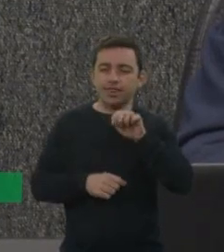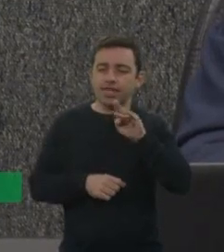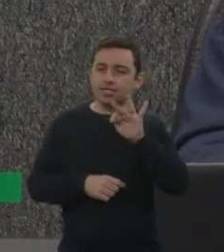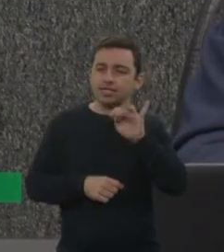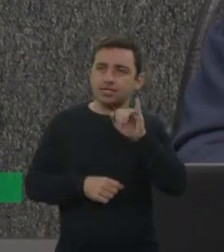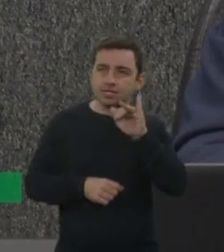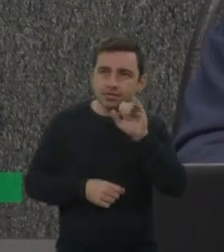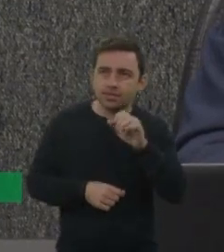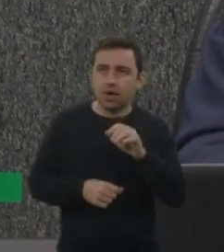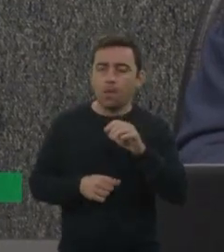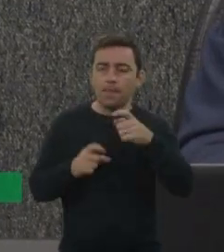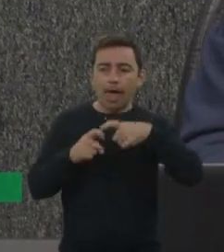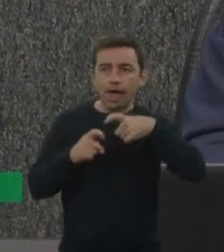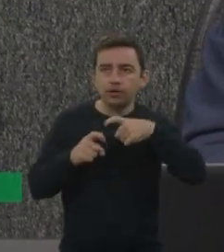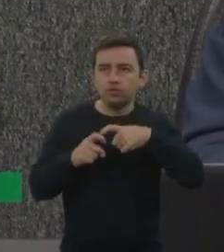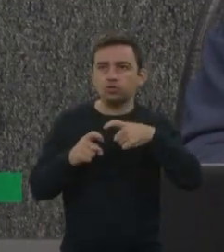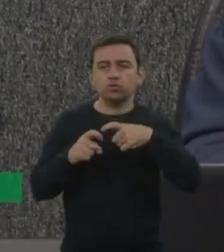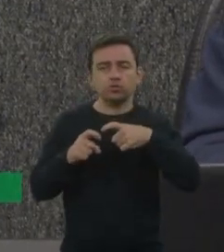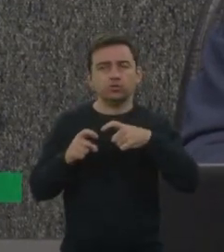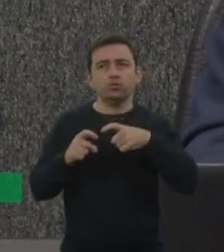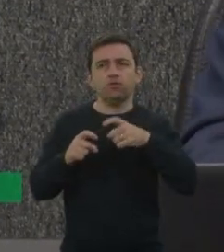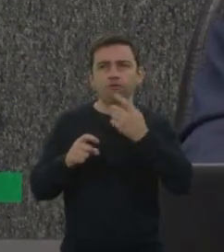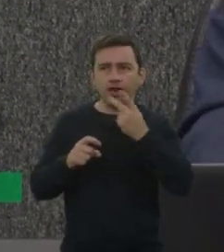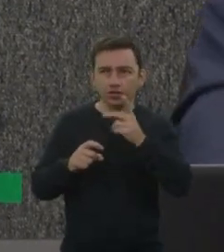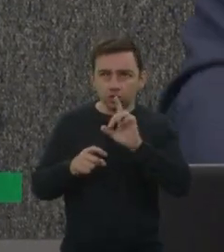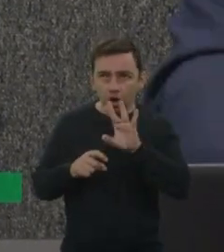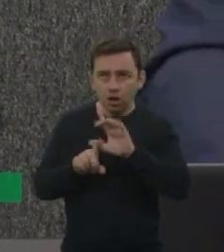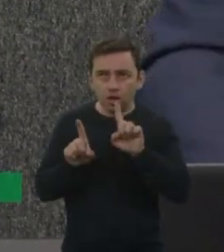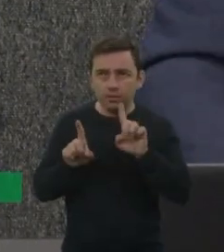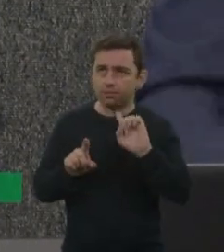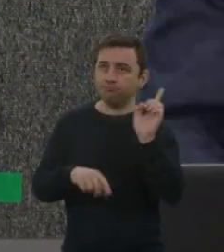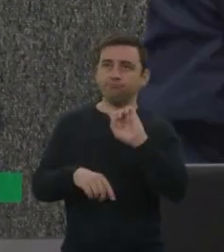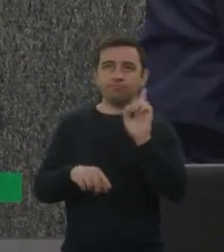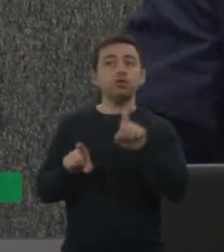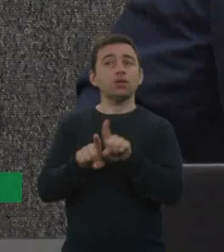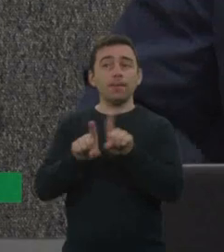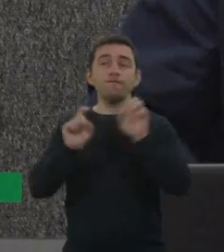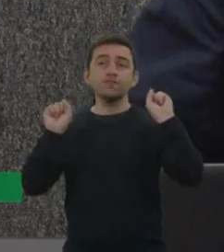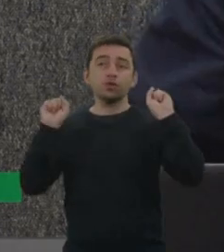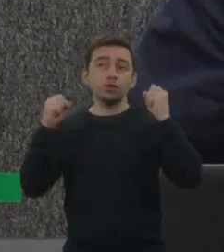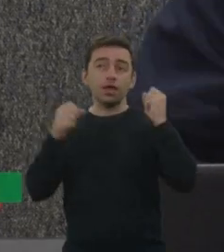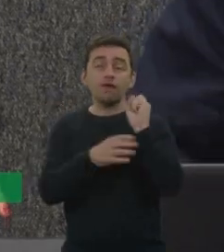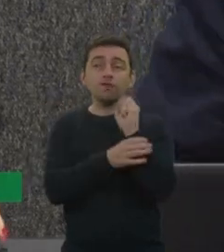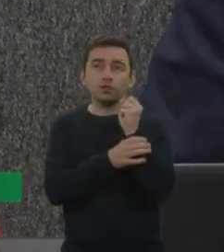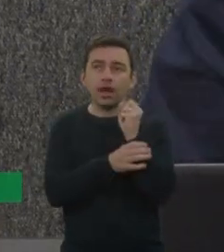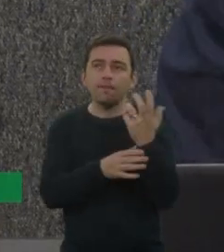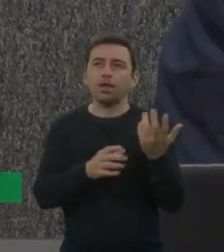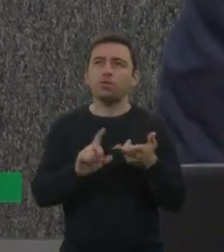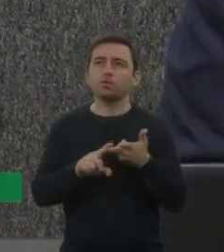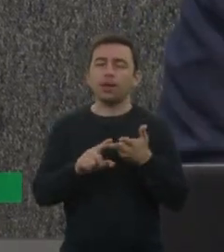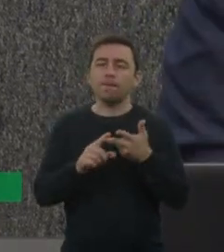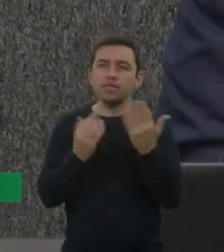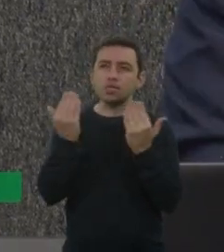médico especialista. Nós estamos falando do fisioterapeuta, do psicólogo e dos demais